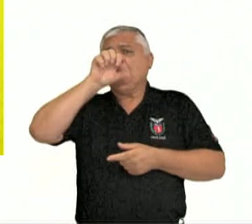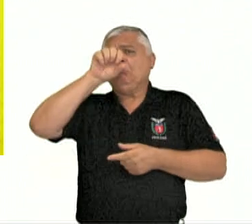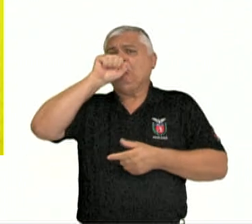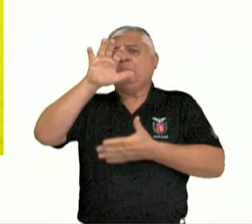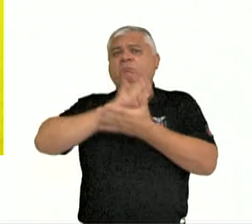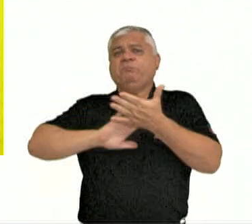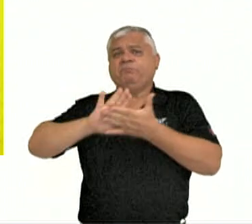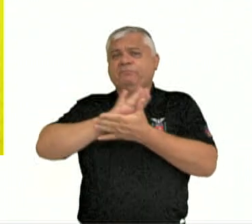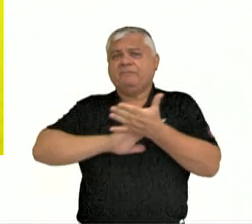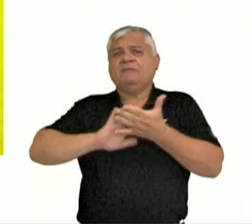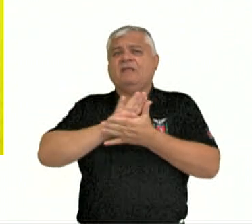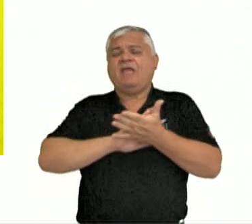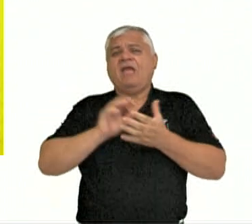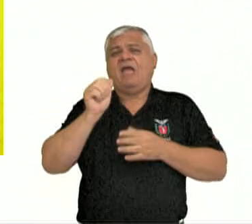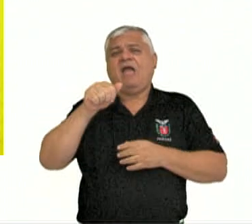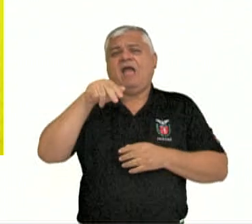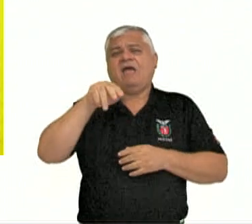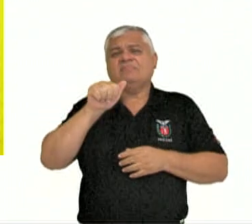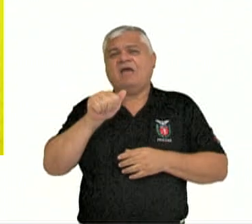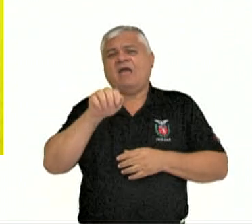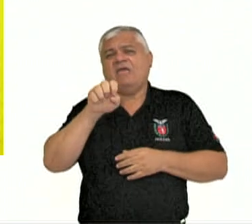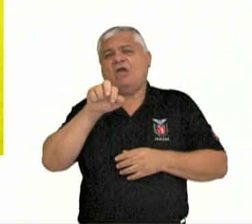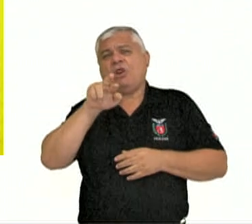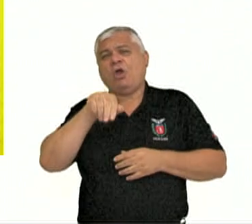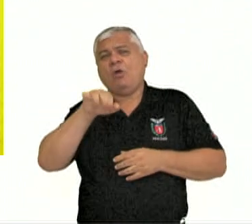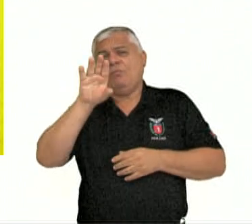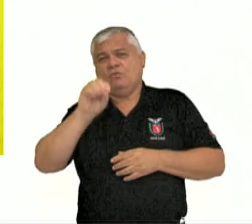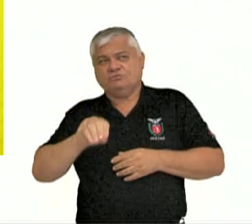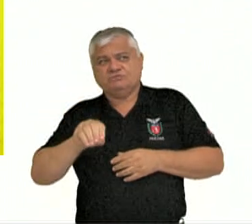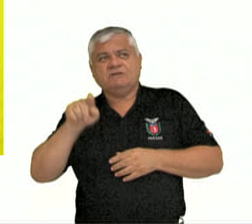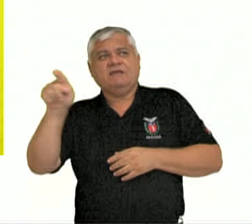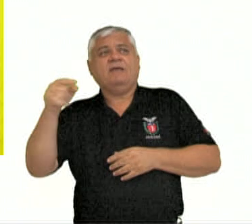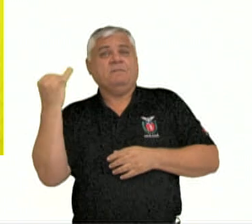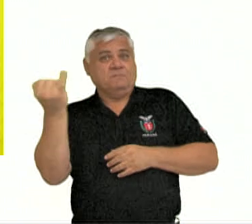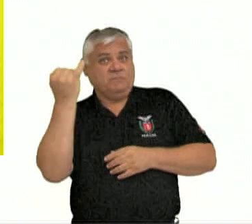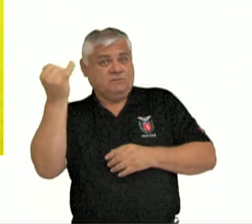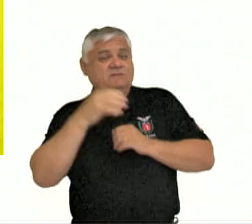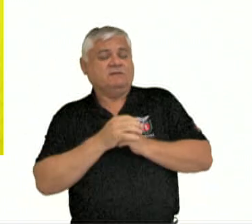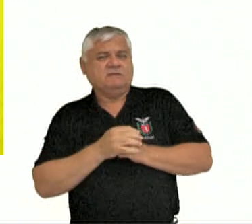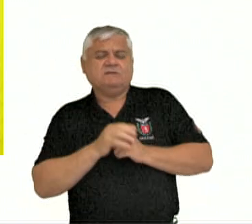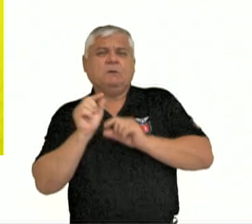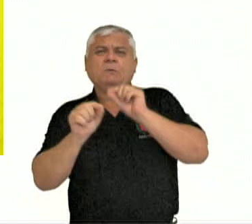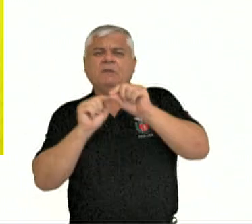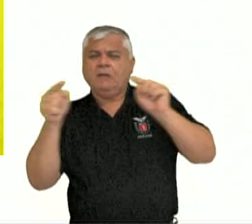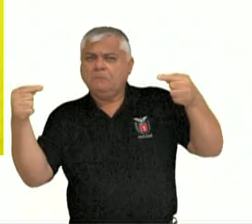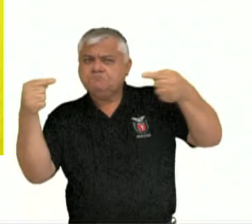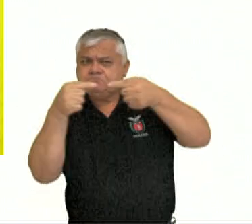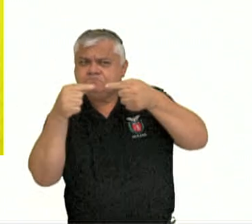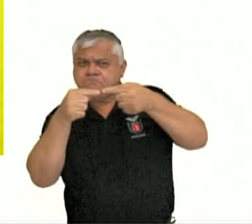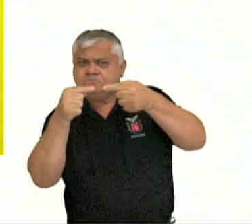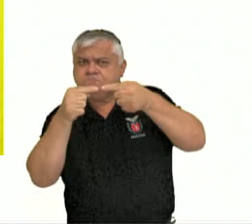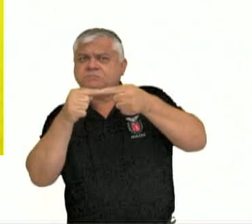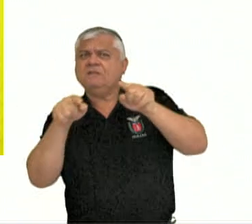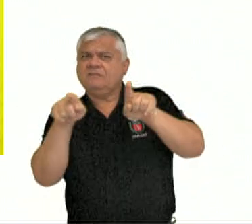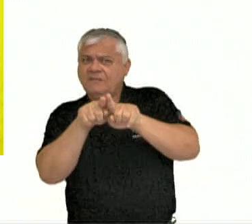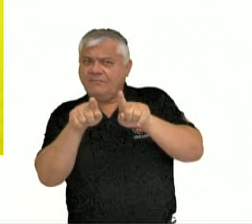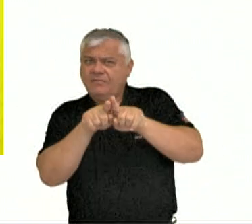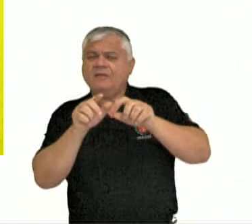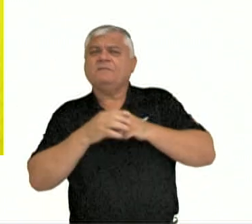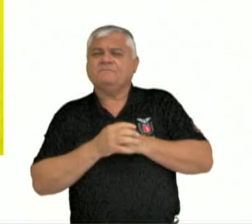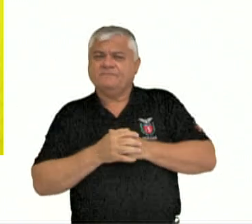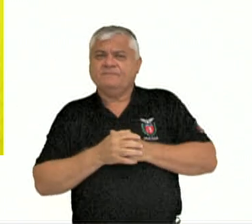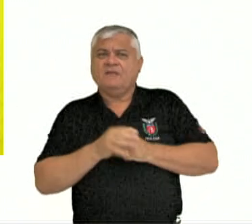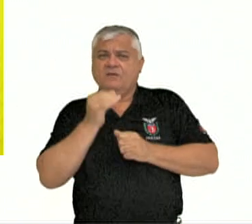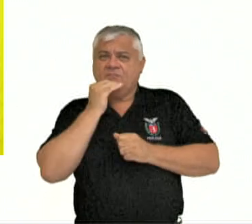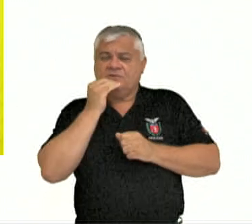vocês pesquisarem a diferença de anaeróbios e aeróbios, né? E com certeza vai ter uma relação com a mitocôndria, porque a